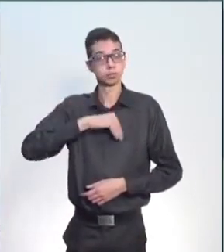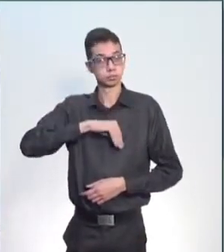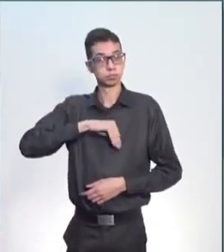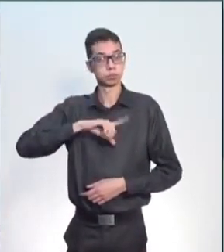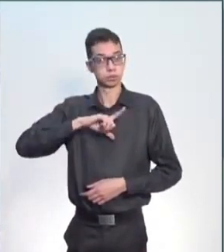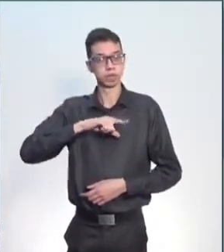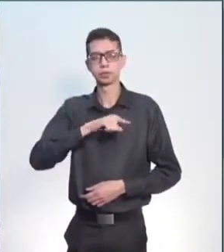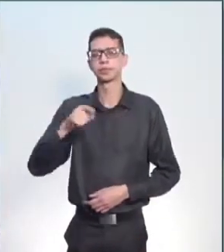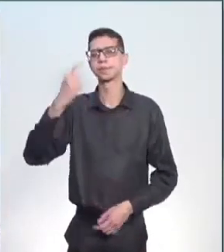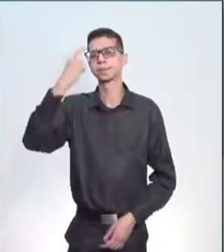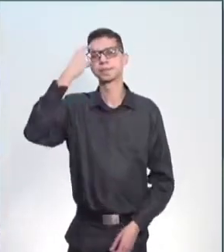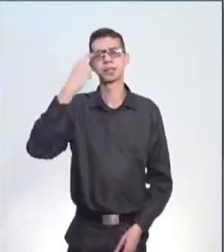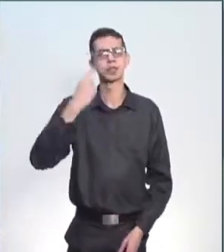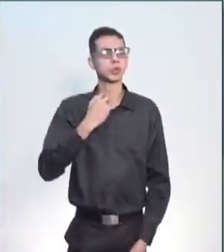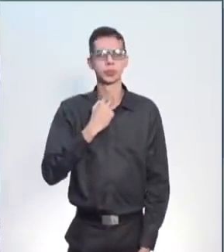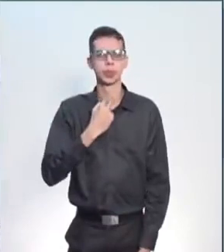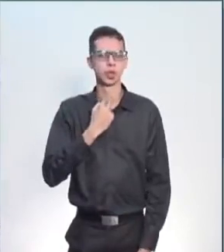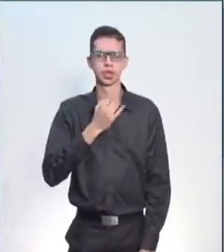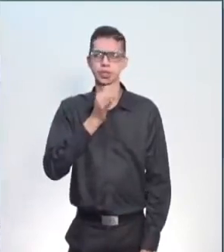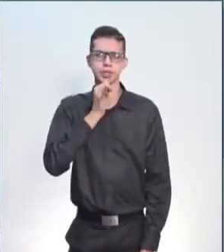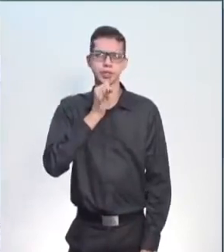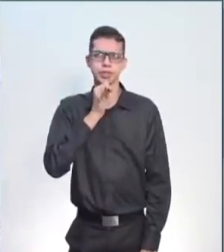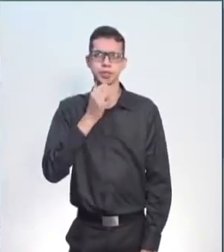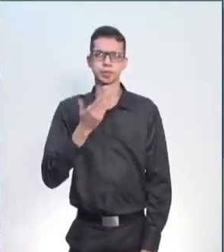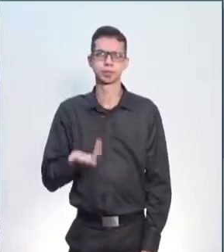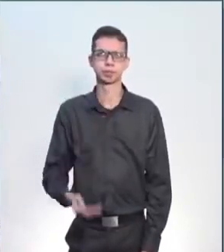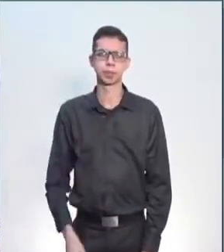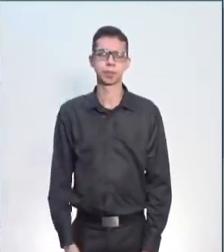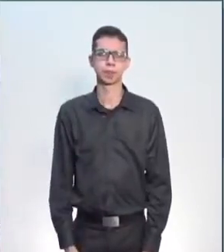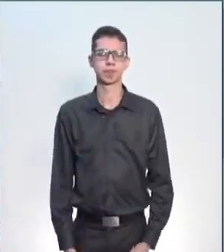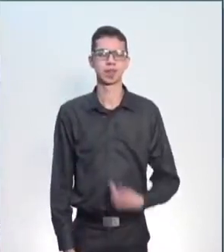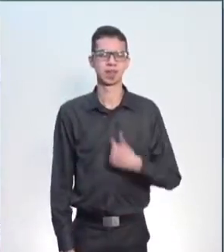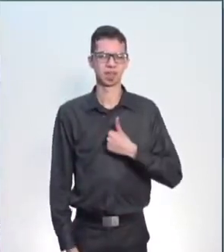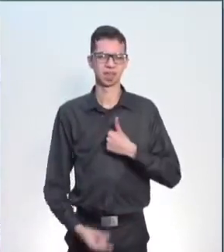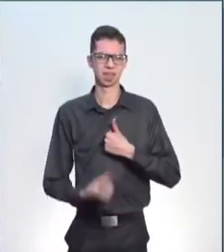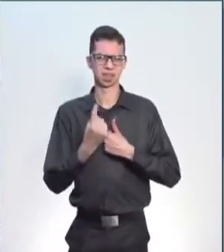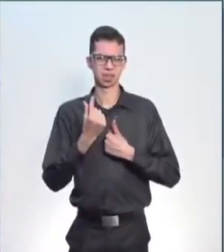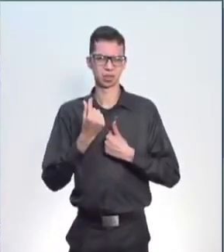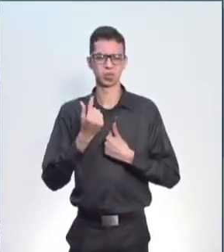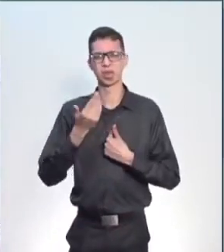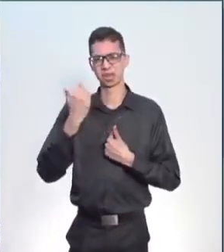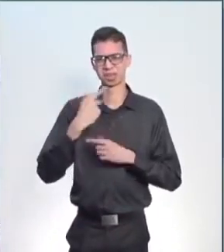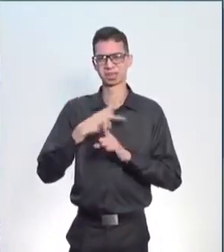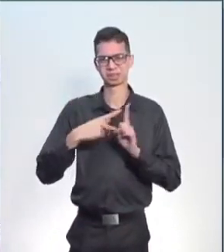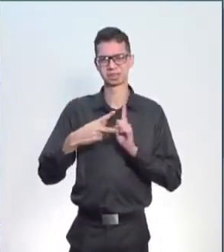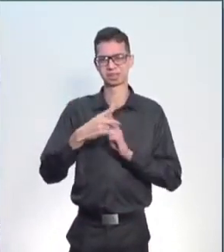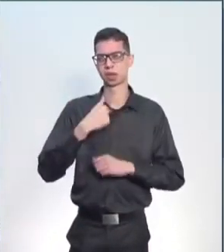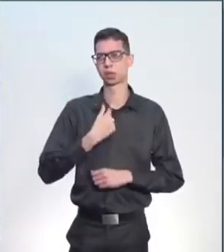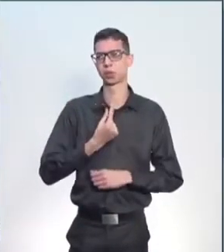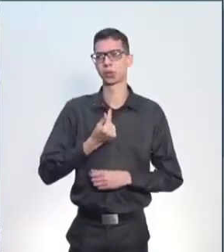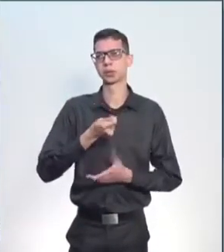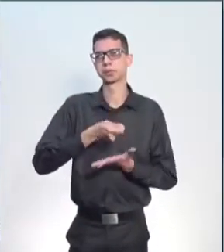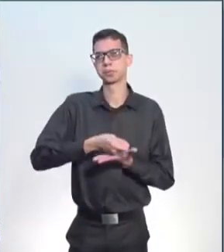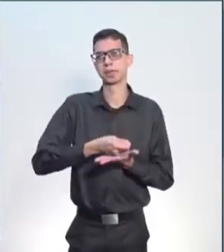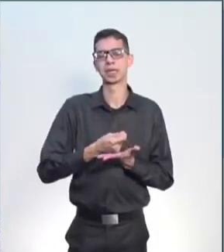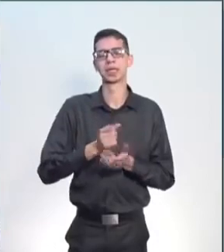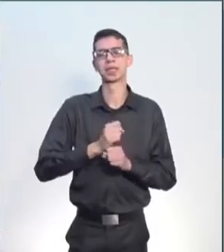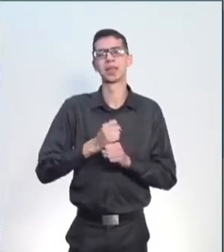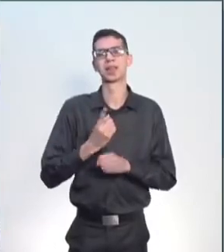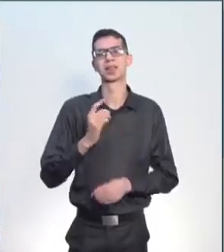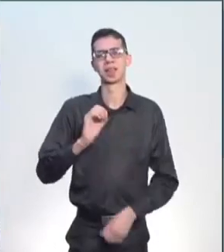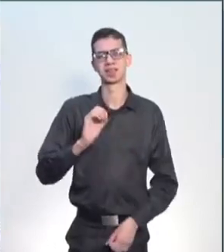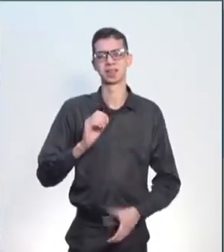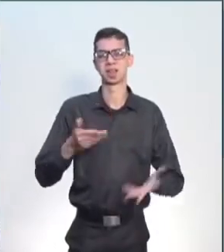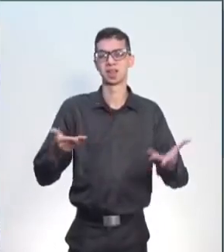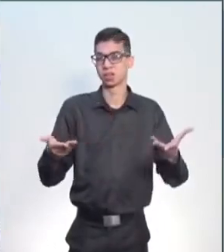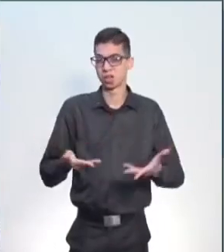pode simplesmente falar assim, ah, olha, eu não... Eu contribuí para a Previdência durante 10 anos. Agora eu